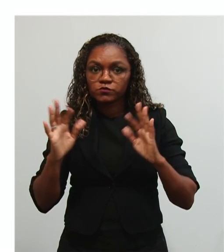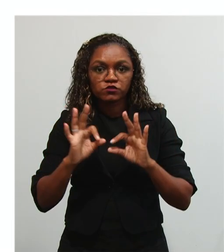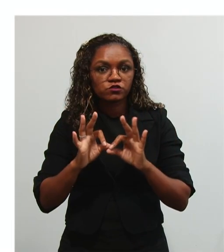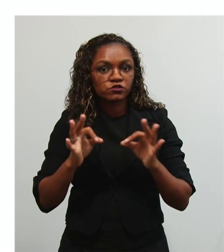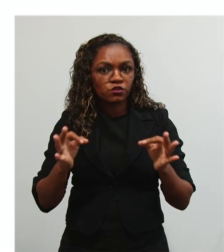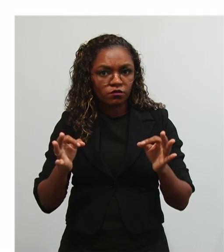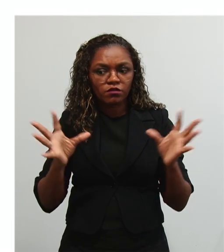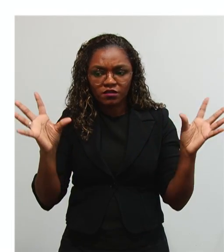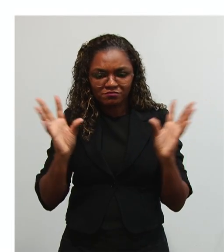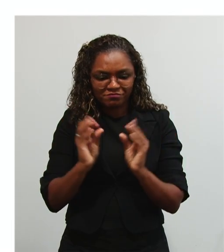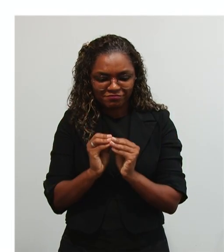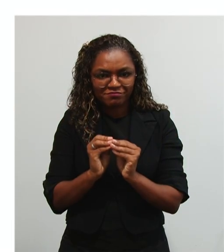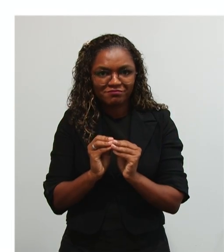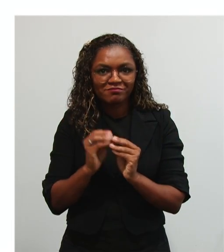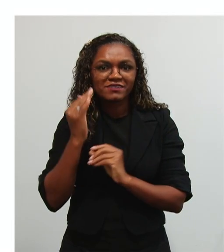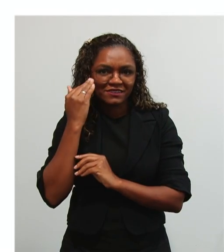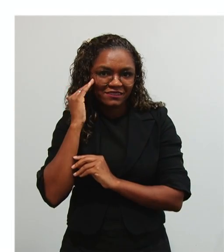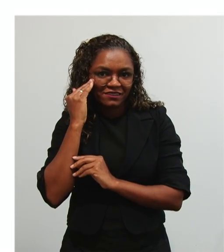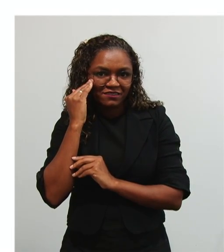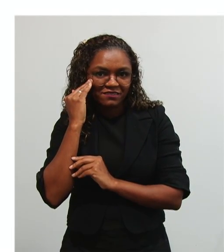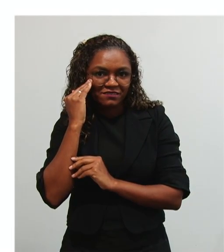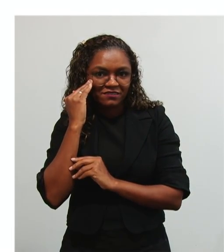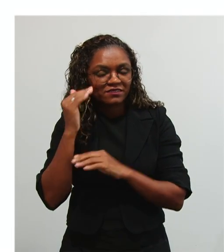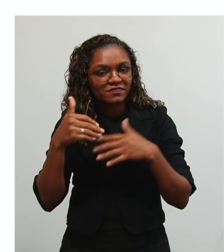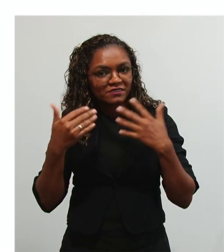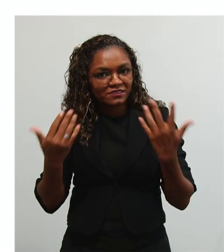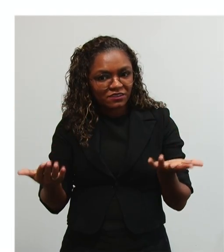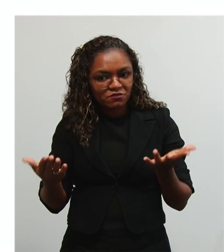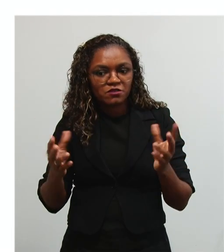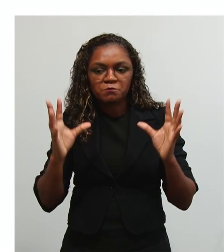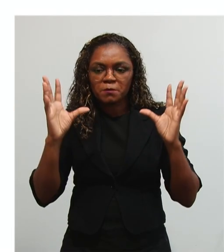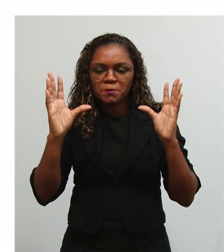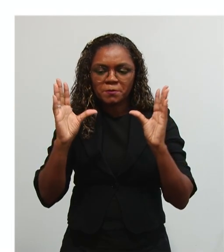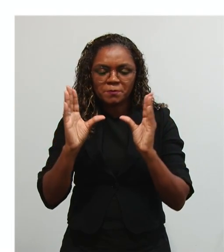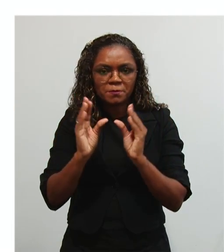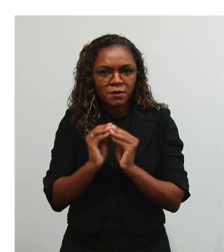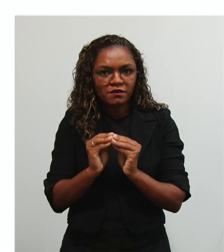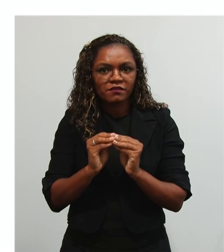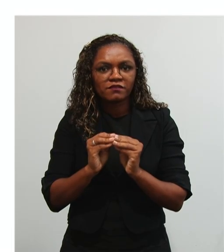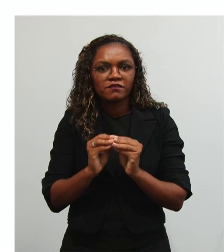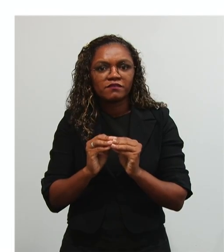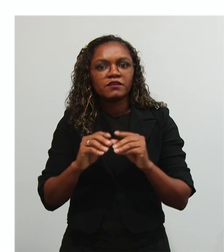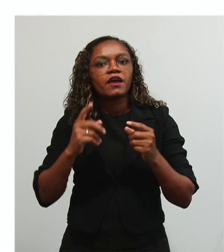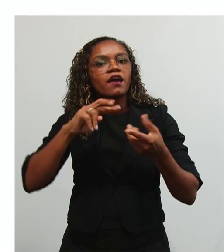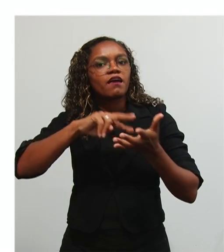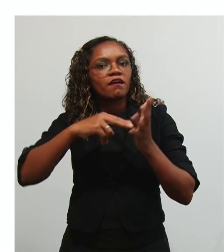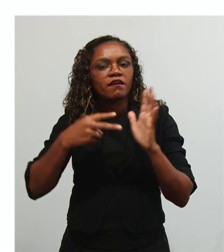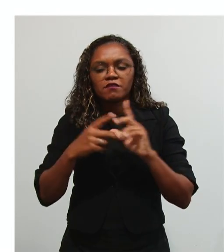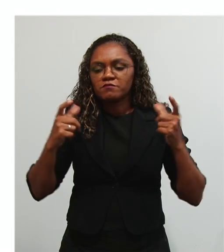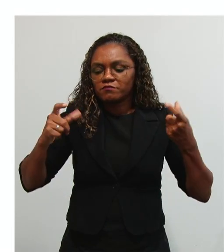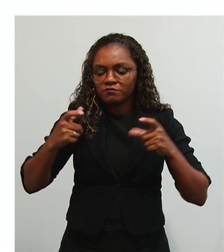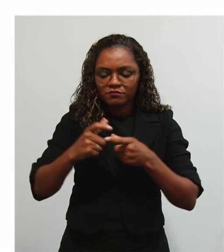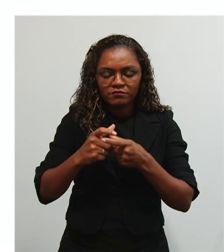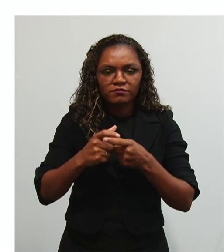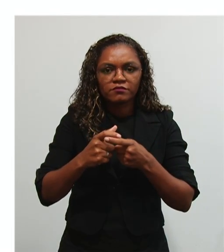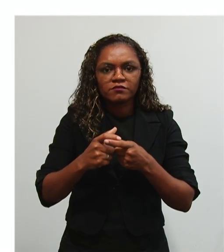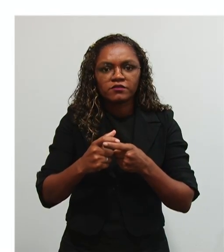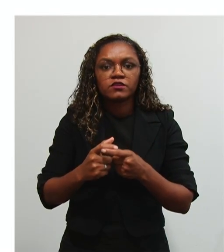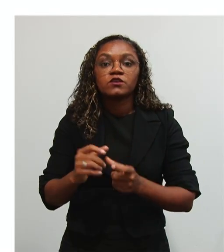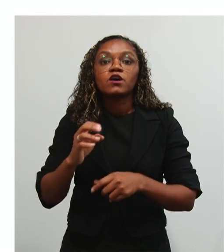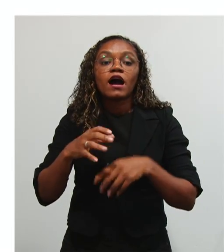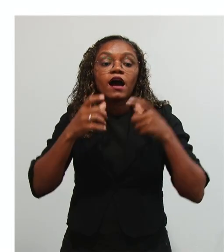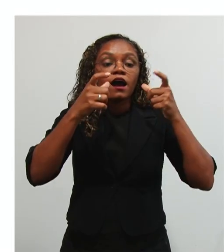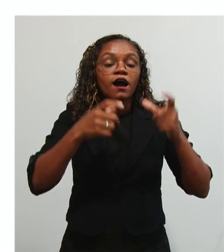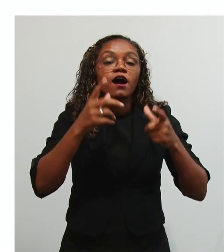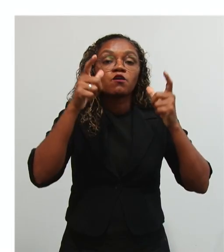limitou bastante essa pesquisa, né? A gente vai trabalhar no setor bancário do estado de Minas Gerais na